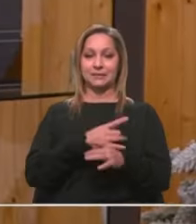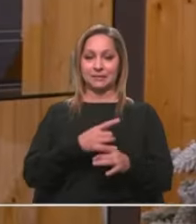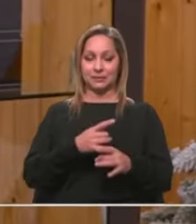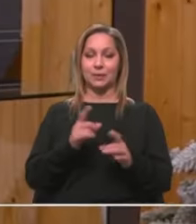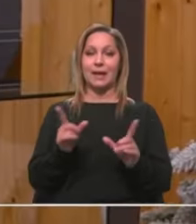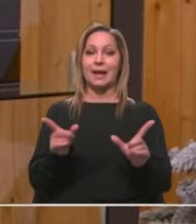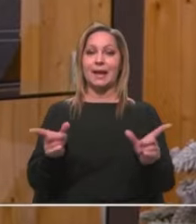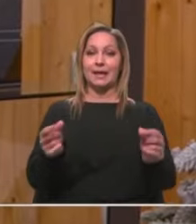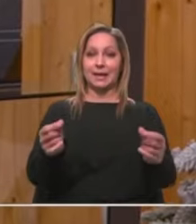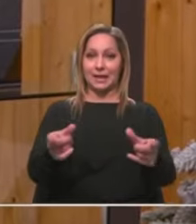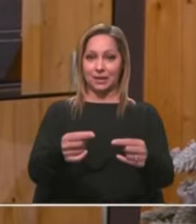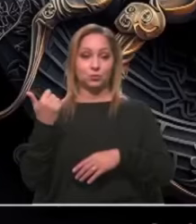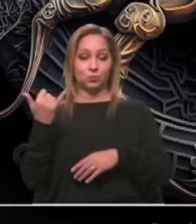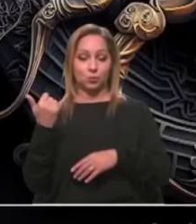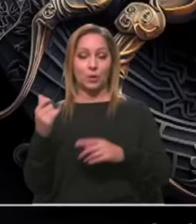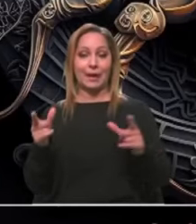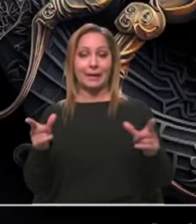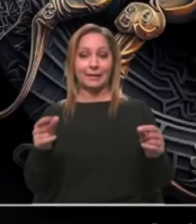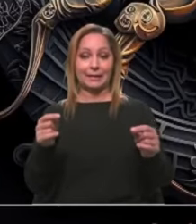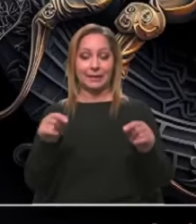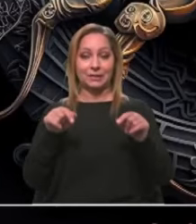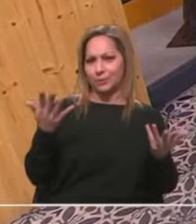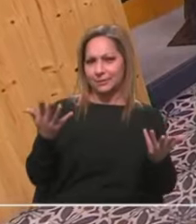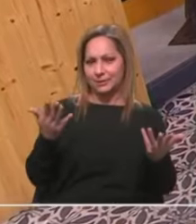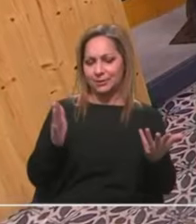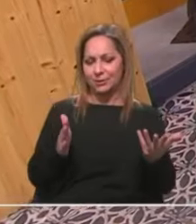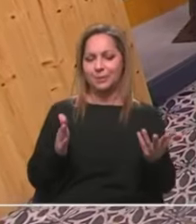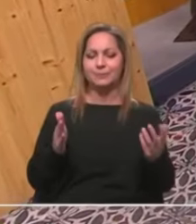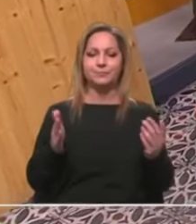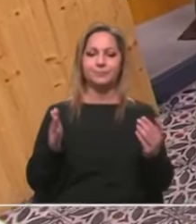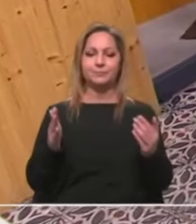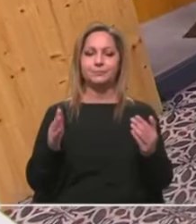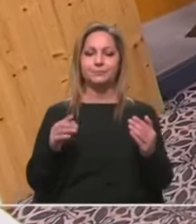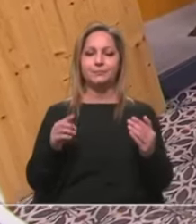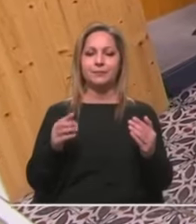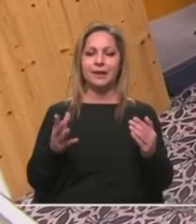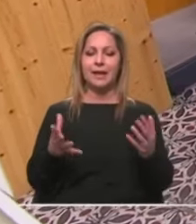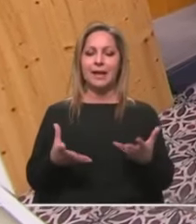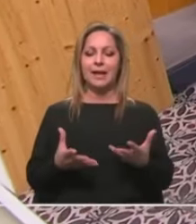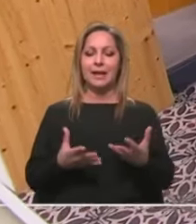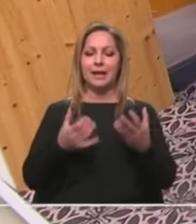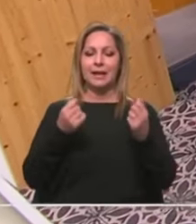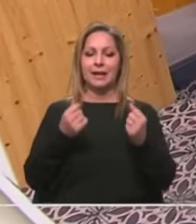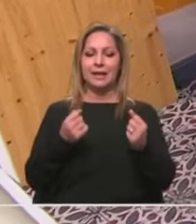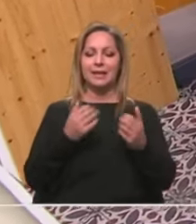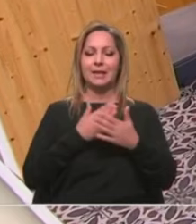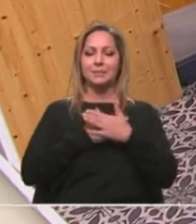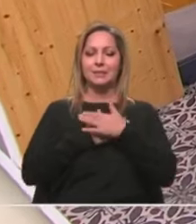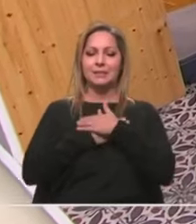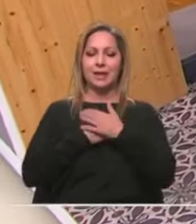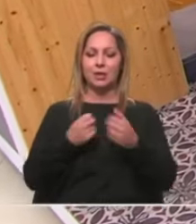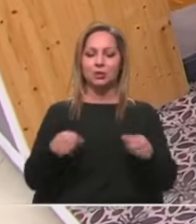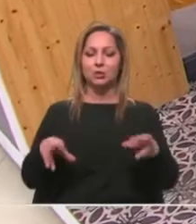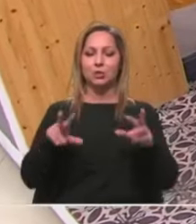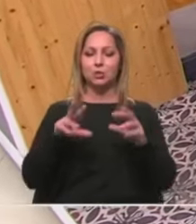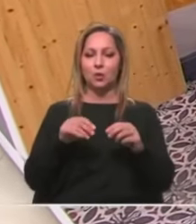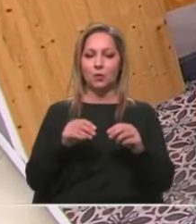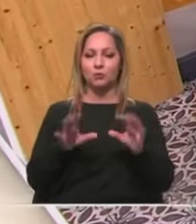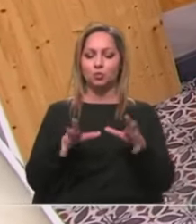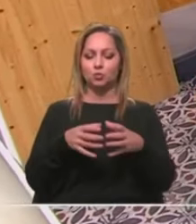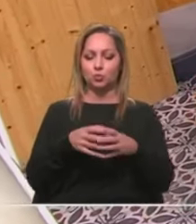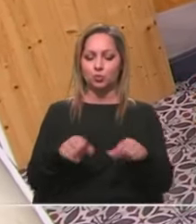aí. Caranguejo, este ano 2024, ganha aqui uma nova tonalidade das amizades. Novos grupos, novas amizades,